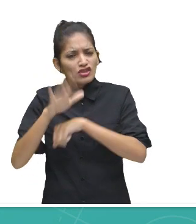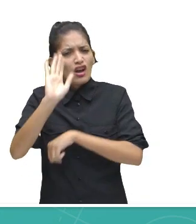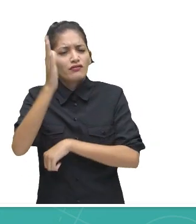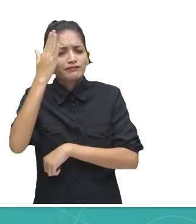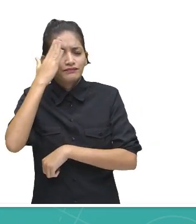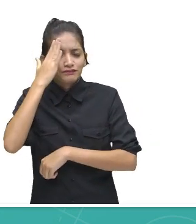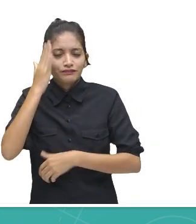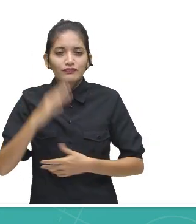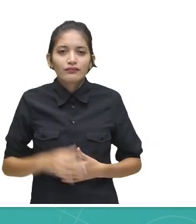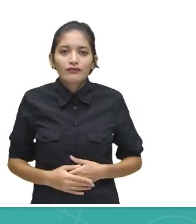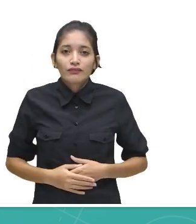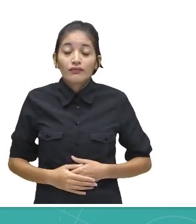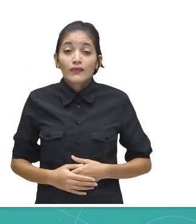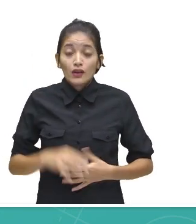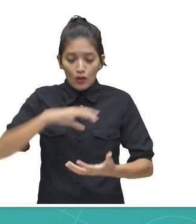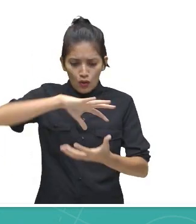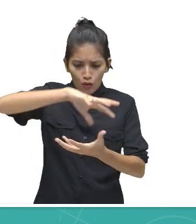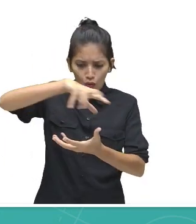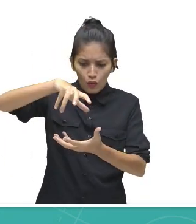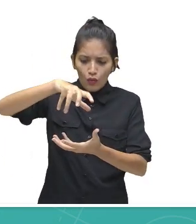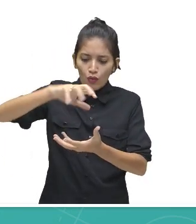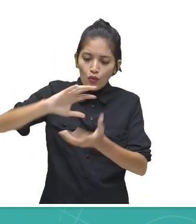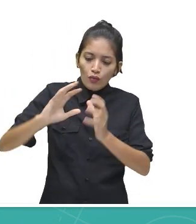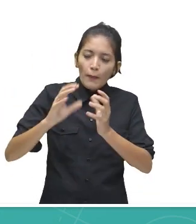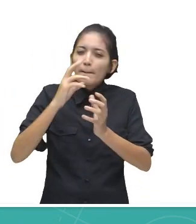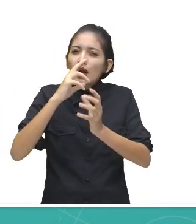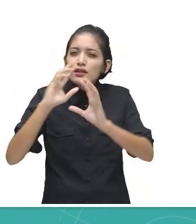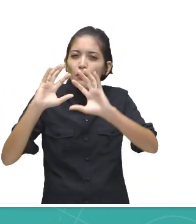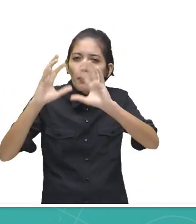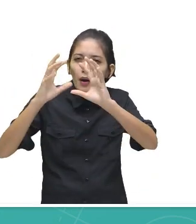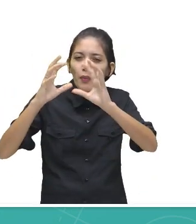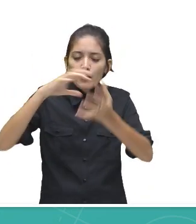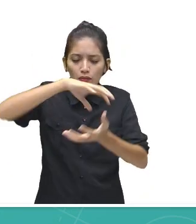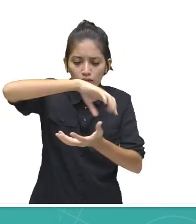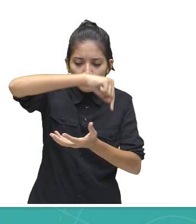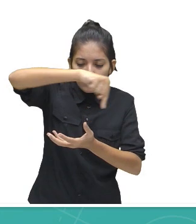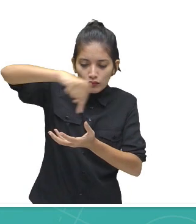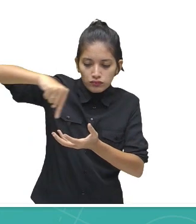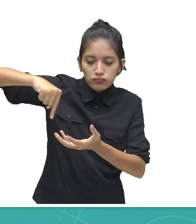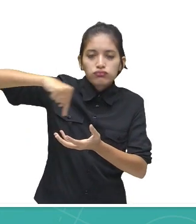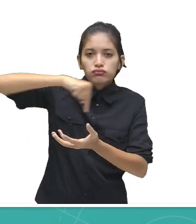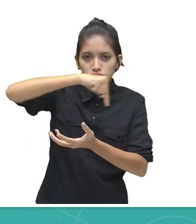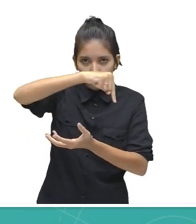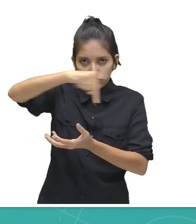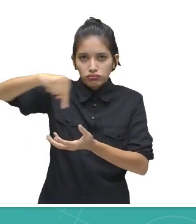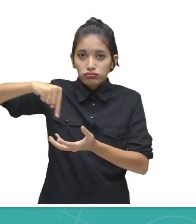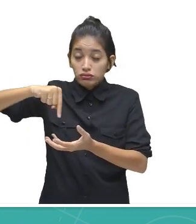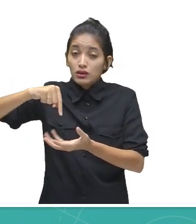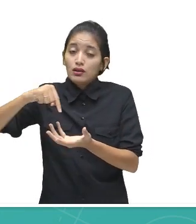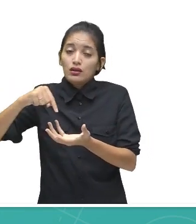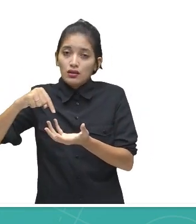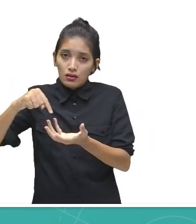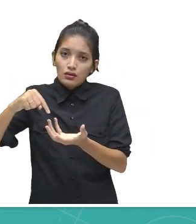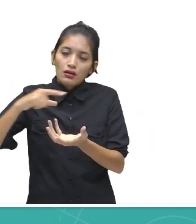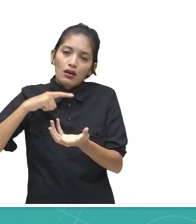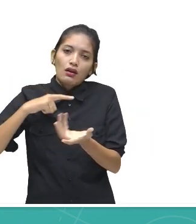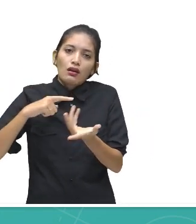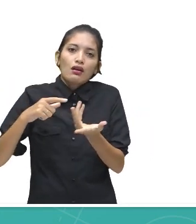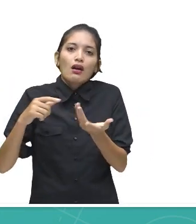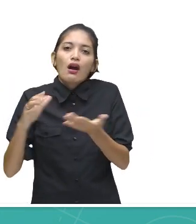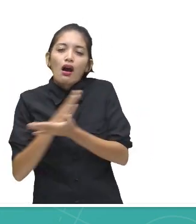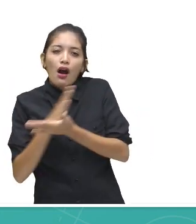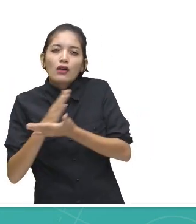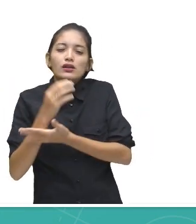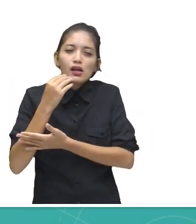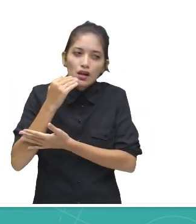sabe, Só que como o planeta ele é uma bola, Ele é uma esfera, ele tem um formato esférico, Apesar de ele ter algumas imperfeições